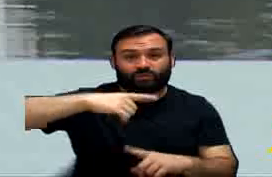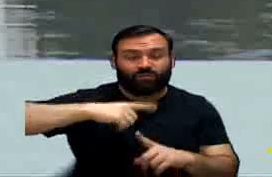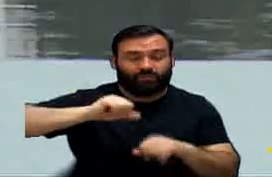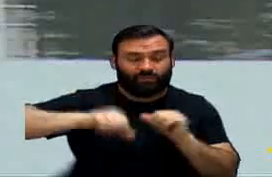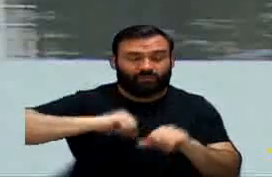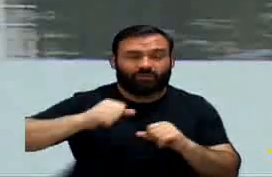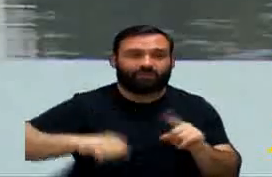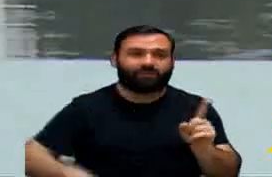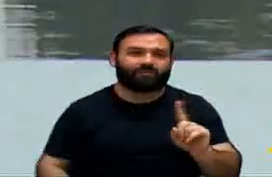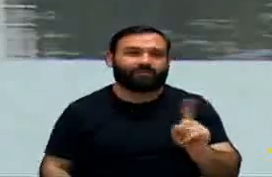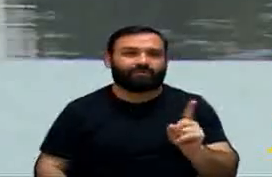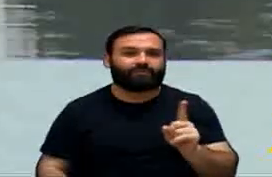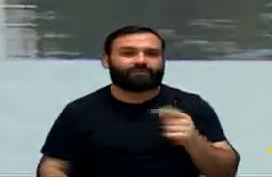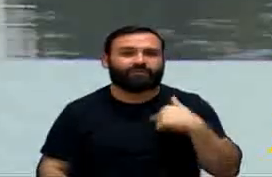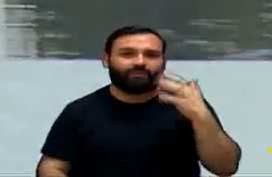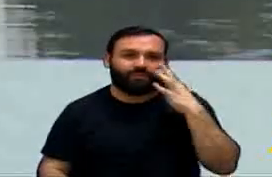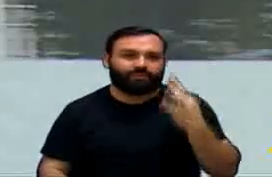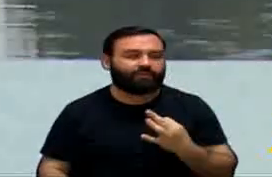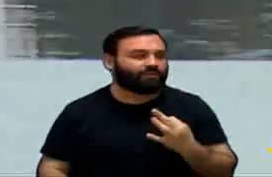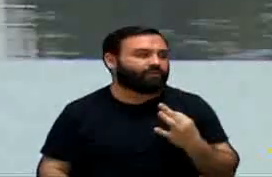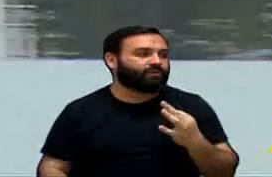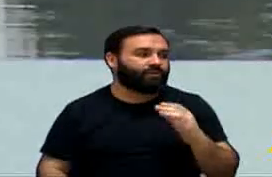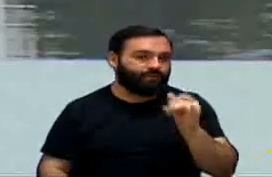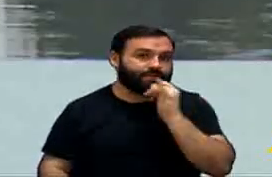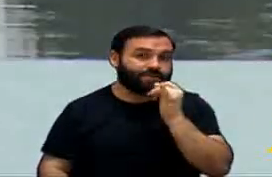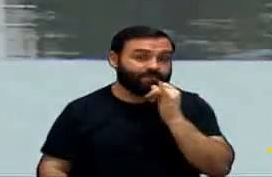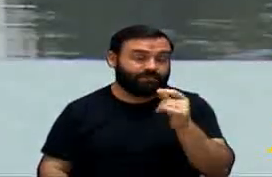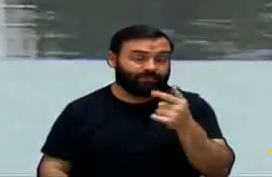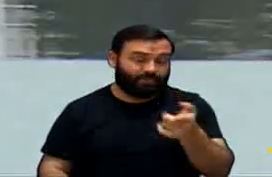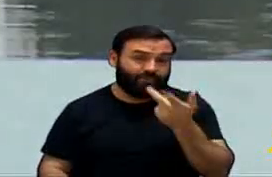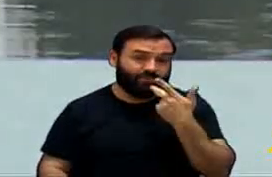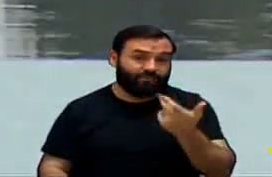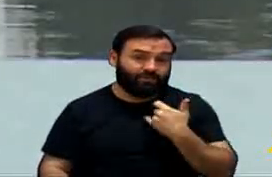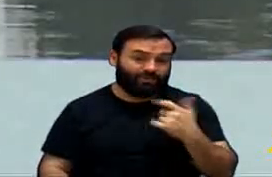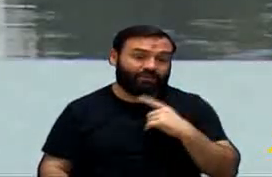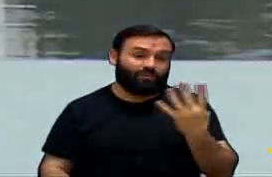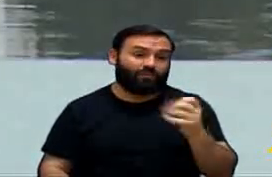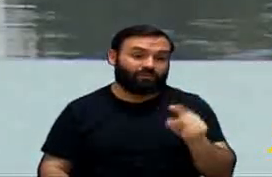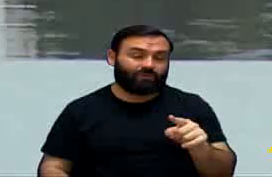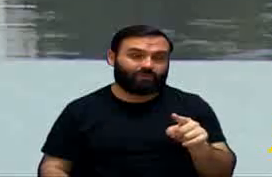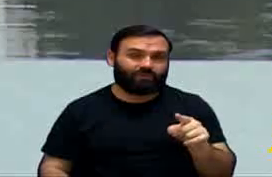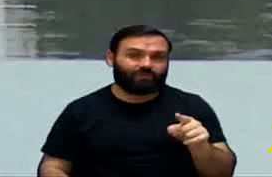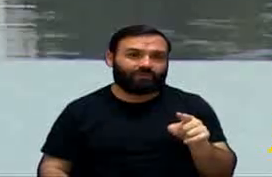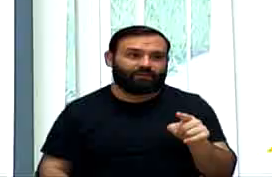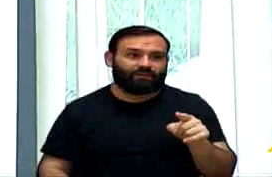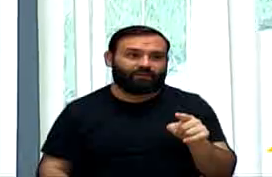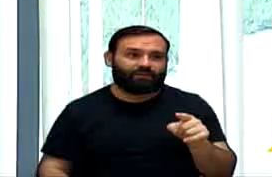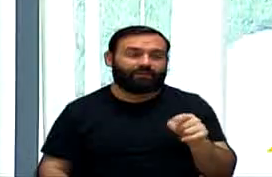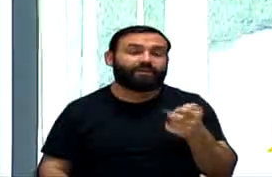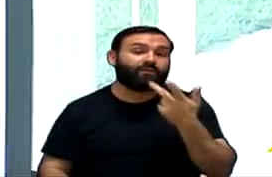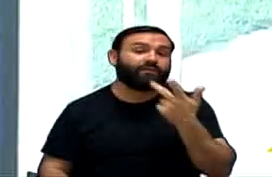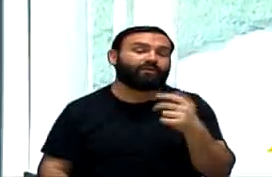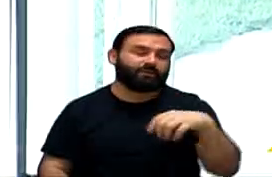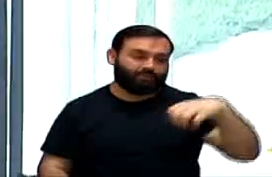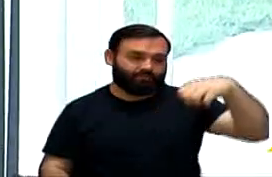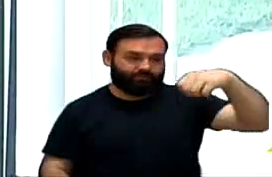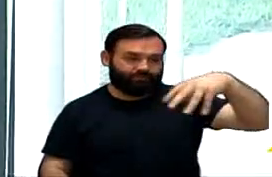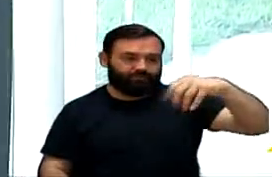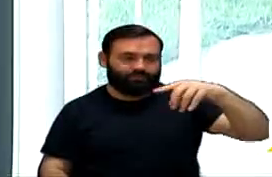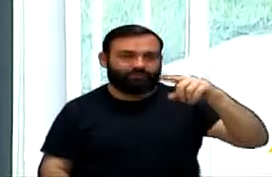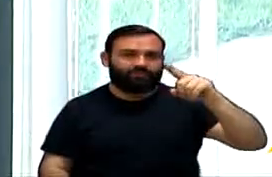assim no lugar não dá para não tô entendendo desculpe como que assim O senhor falou que tem 4000 pontos que não que não exist você colocar um bico de